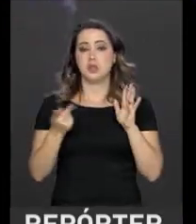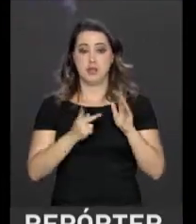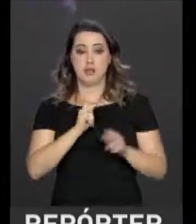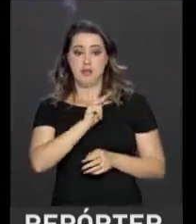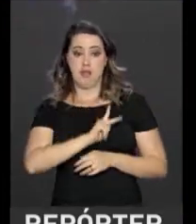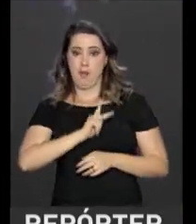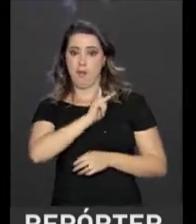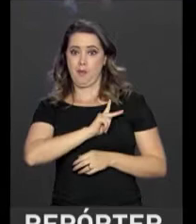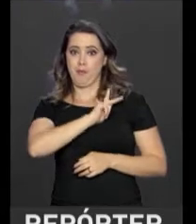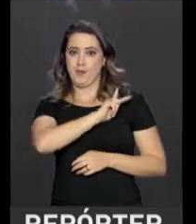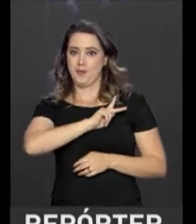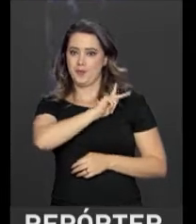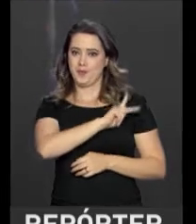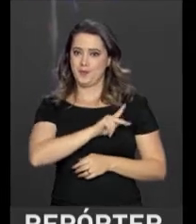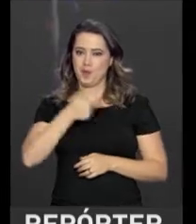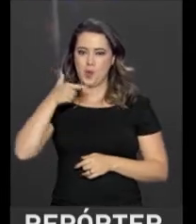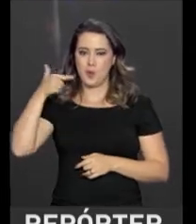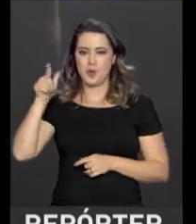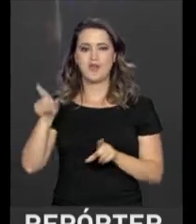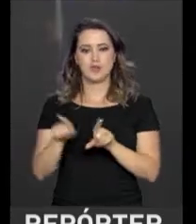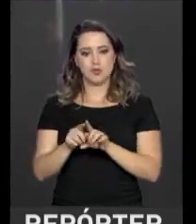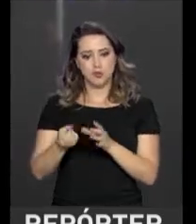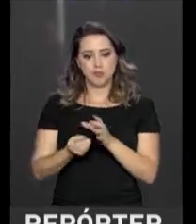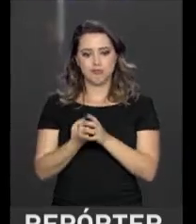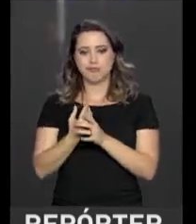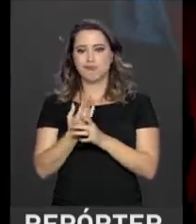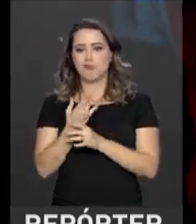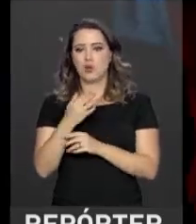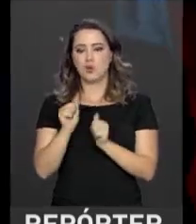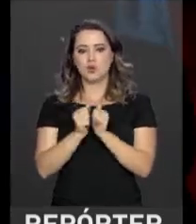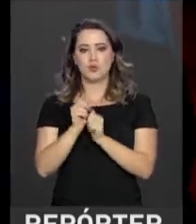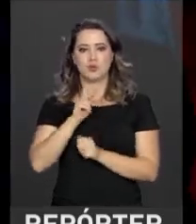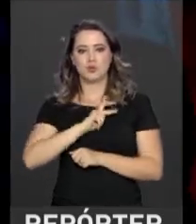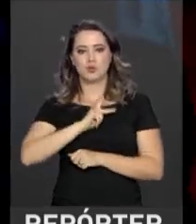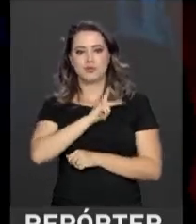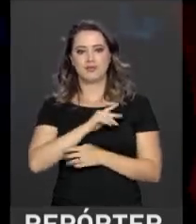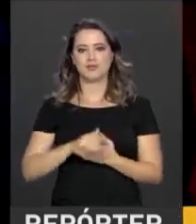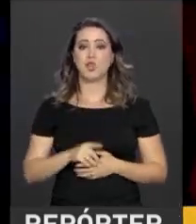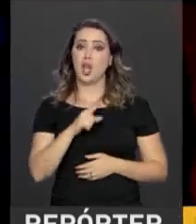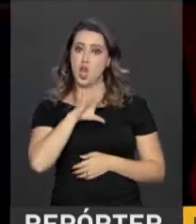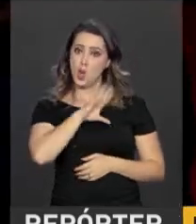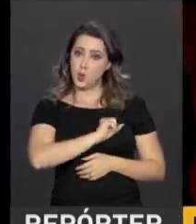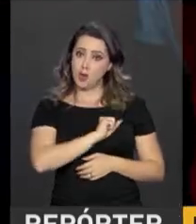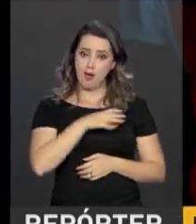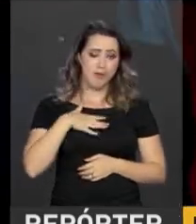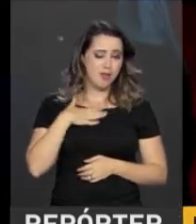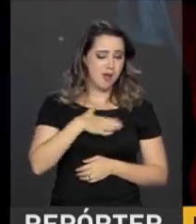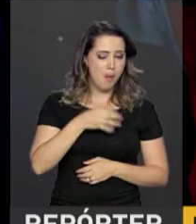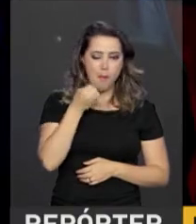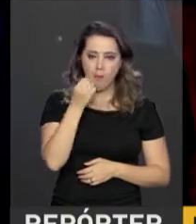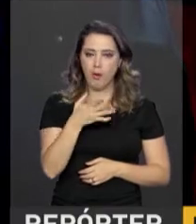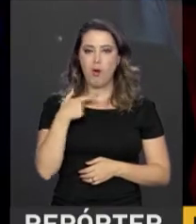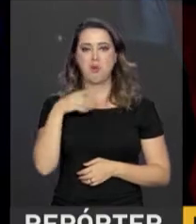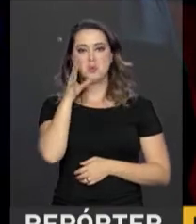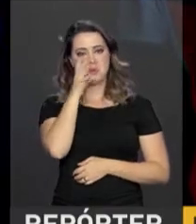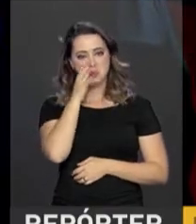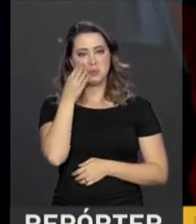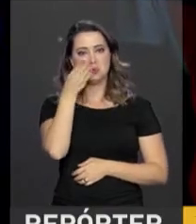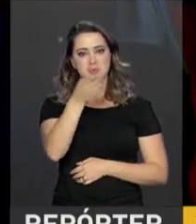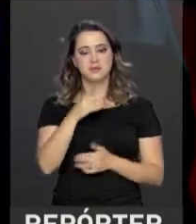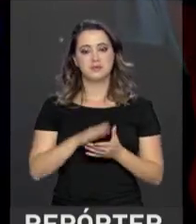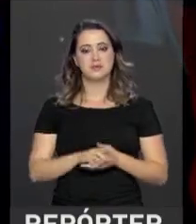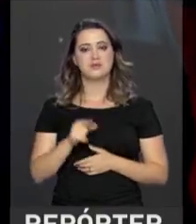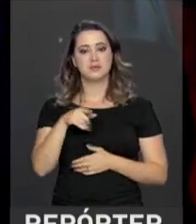eo riso vem muito disso também dessa poesia você ótimo muito interessante esse tipo